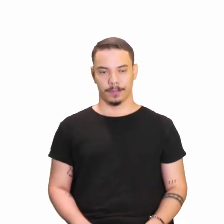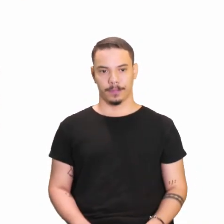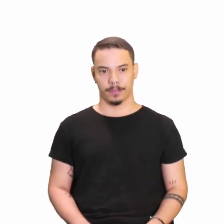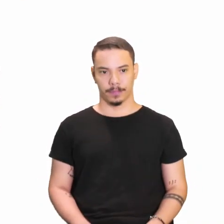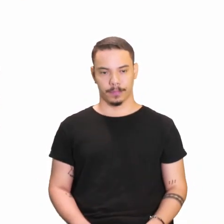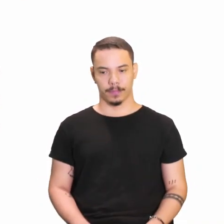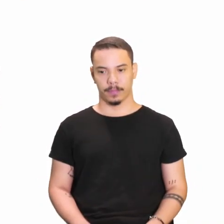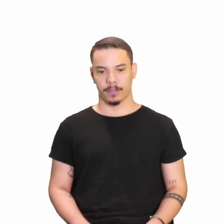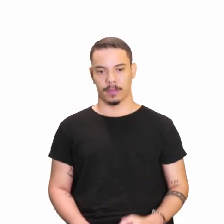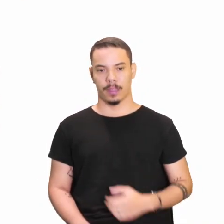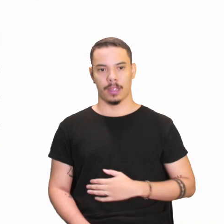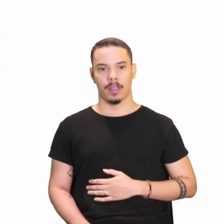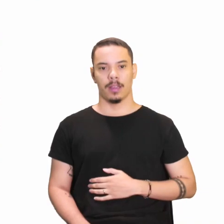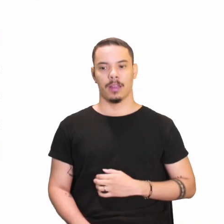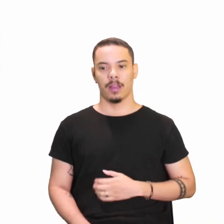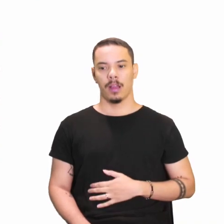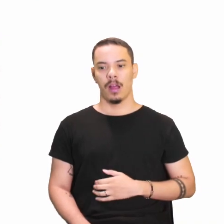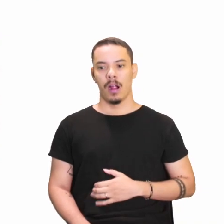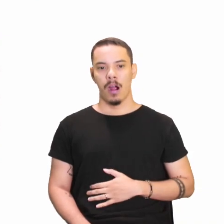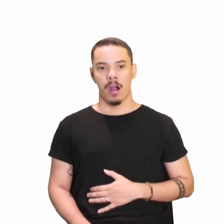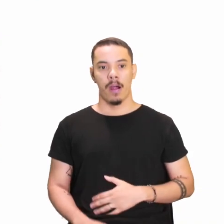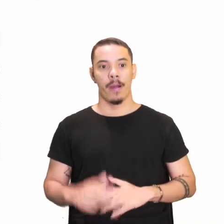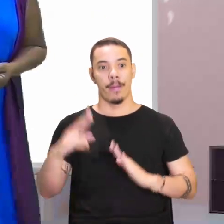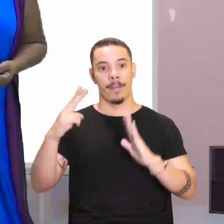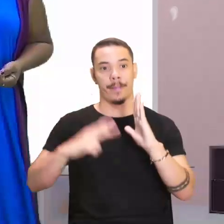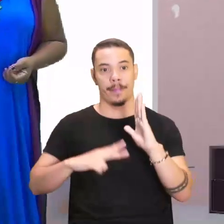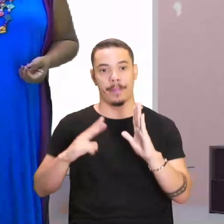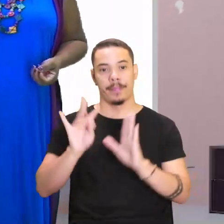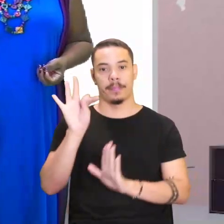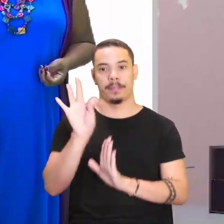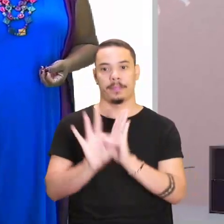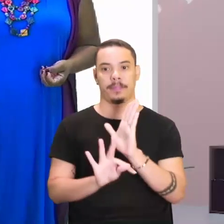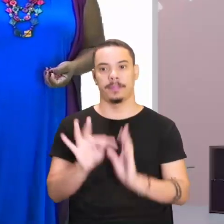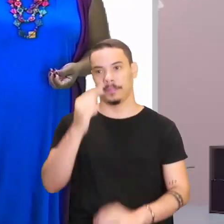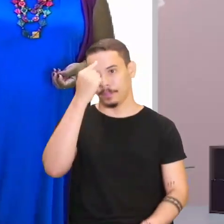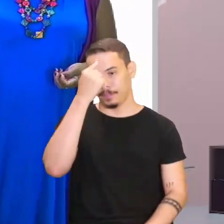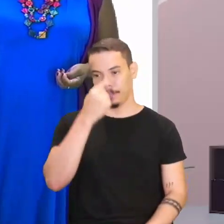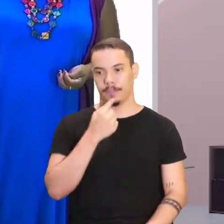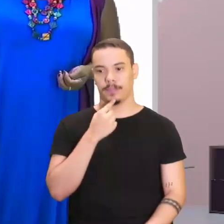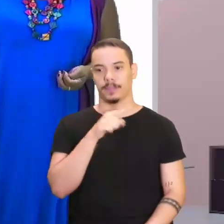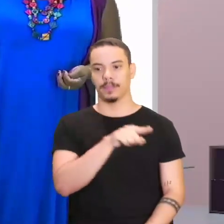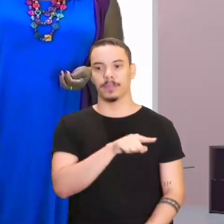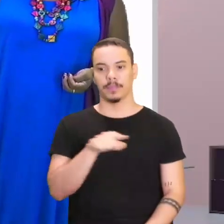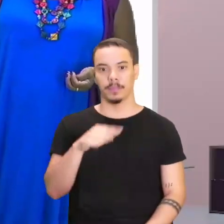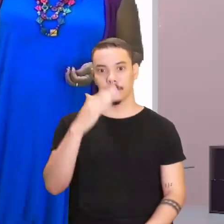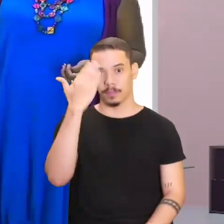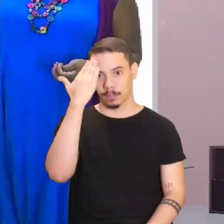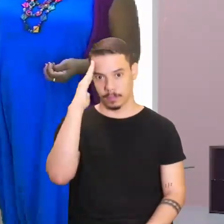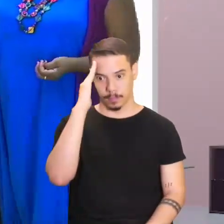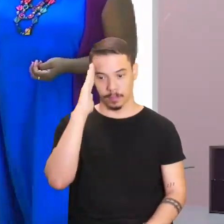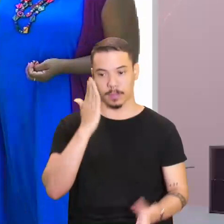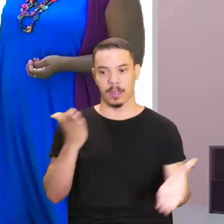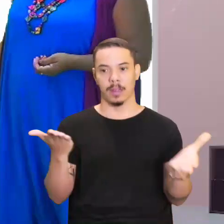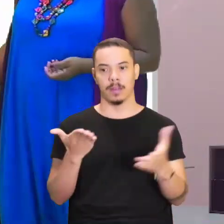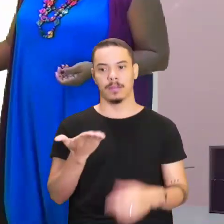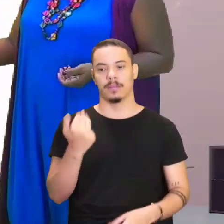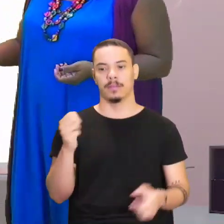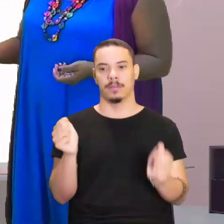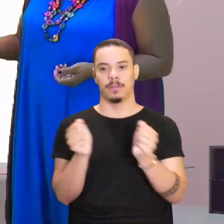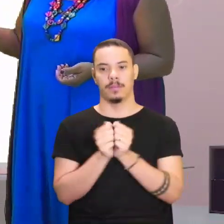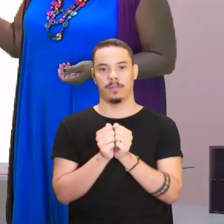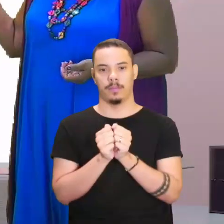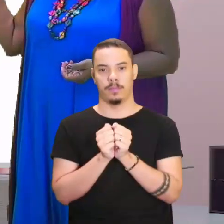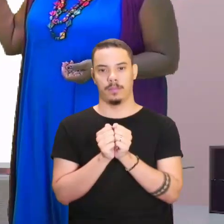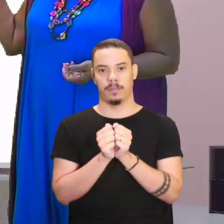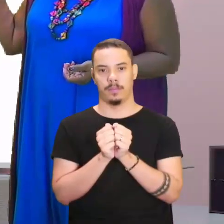Beleza! Essa é a nossa leitura e aí o nosso texto imagético para você, né, Amadinha? Chega junto aqui, Amadinha, aí, para